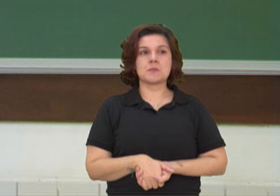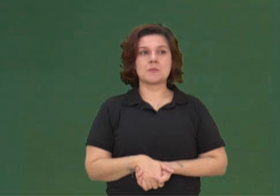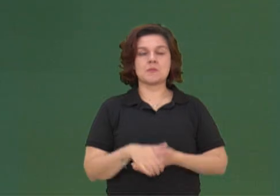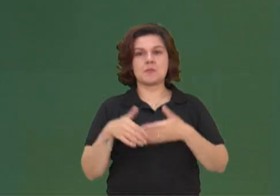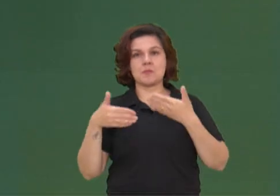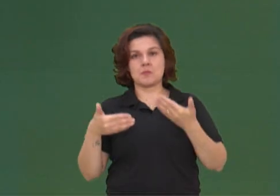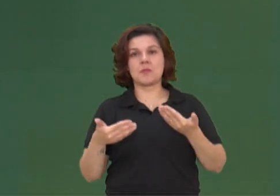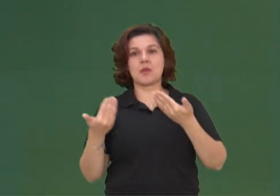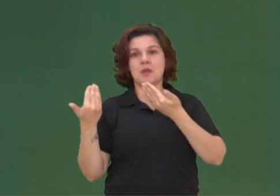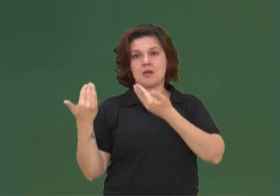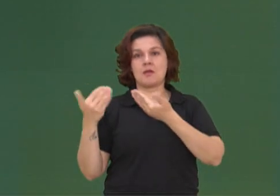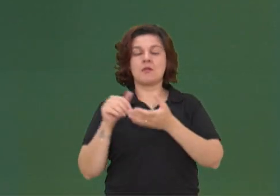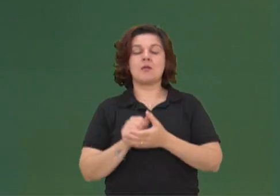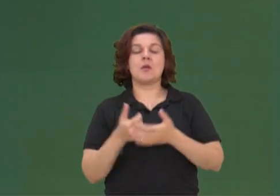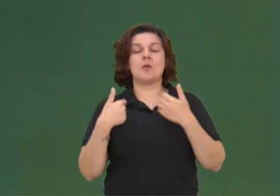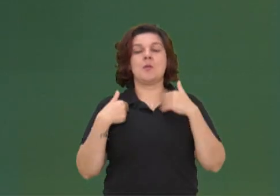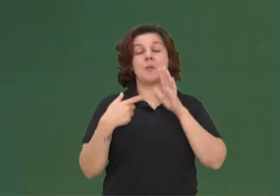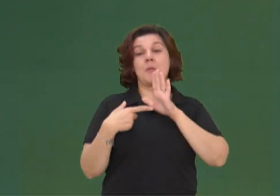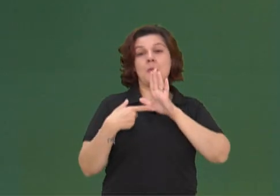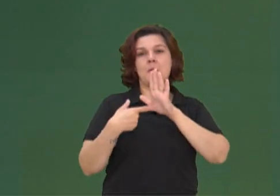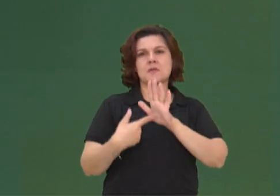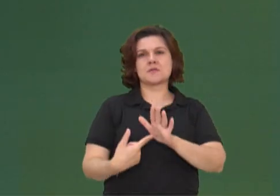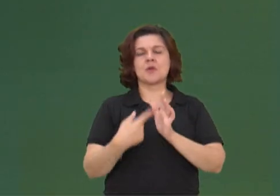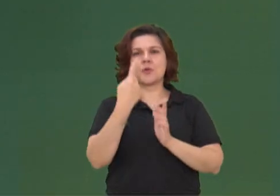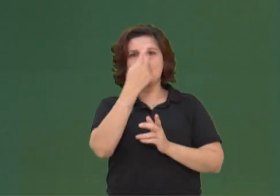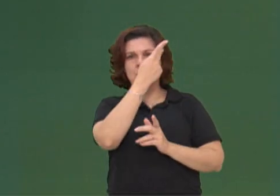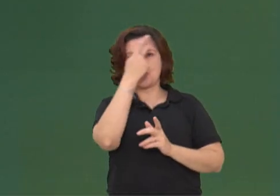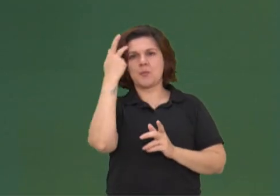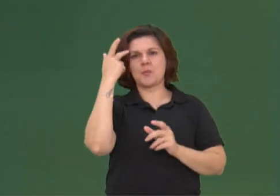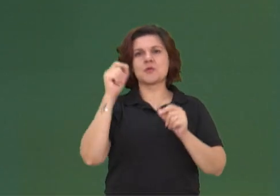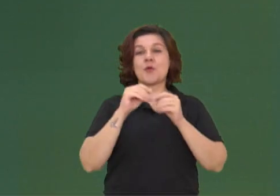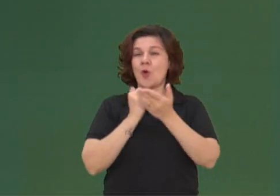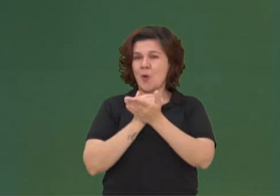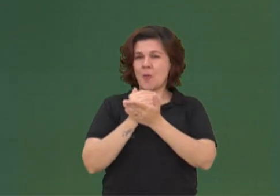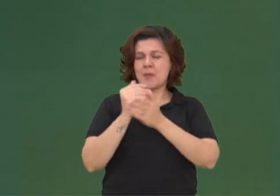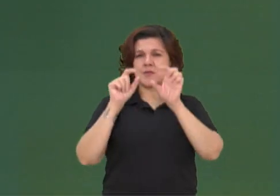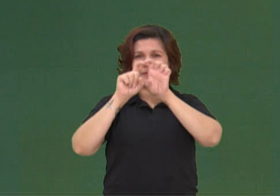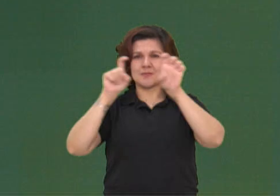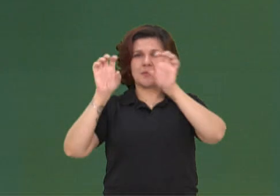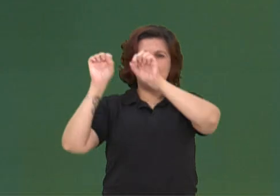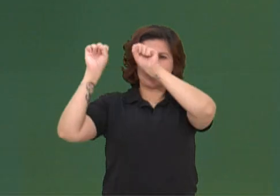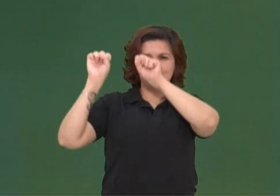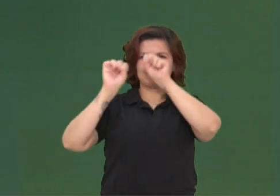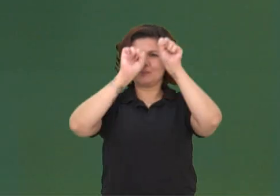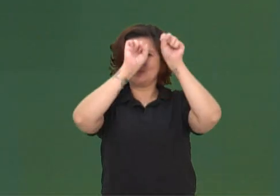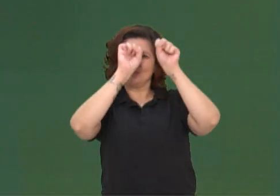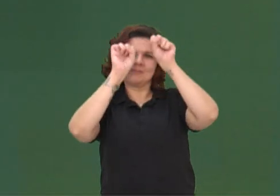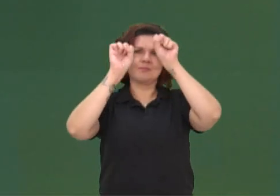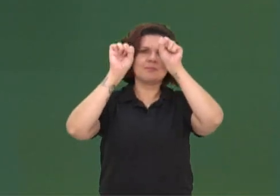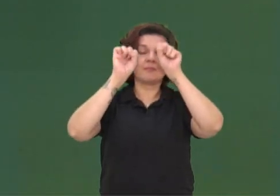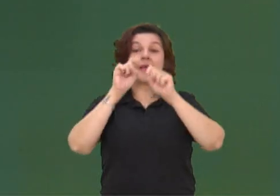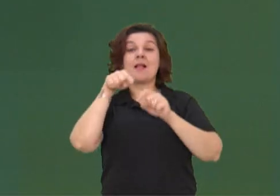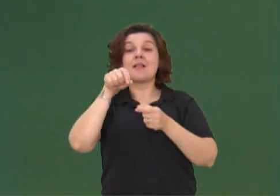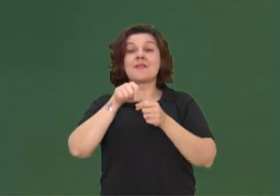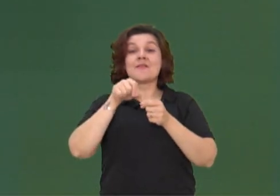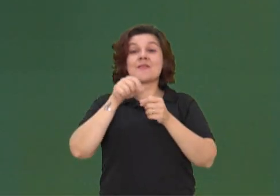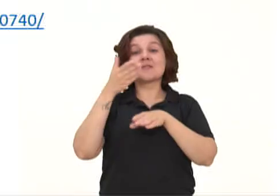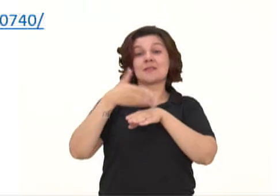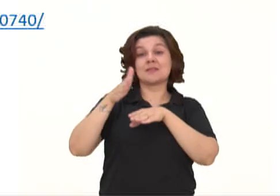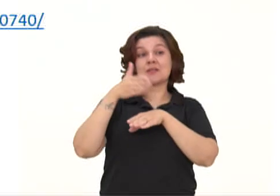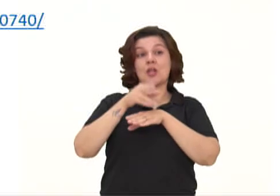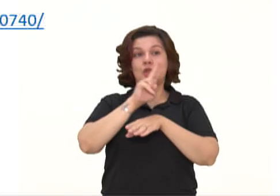No slide onde eu mostrei para vocês que tinha lá uma pessoa praticando exercício numa academia ao ar livre, ele estava praticando o exercício